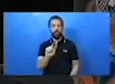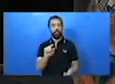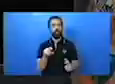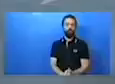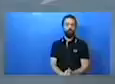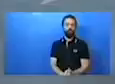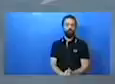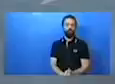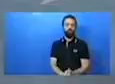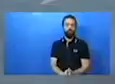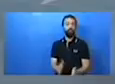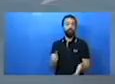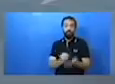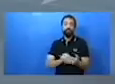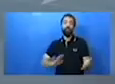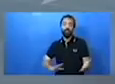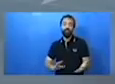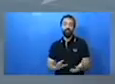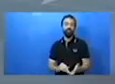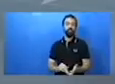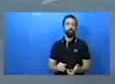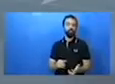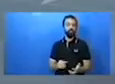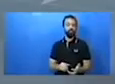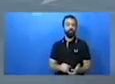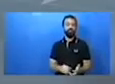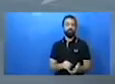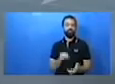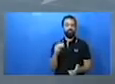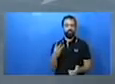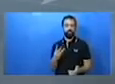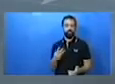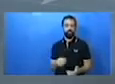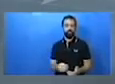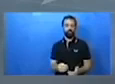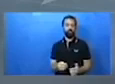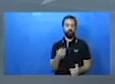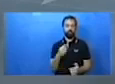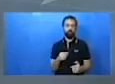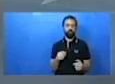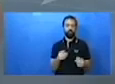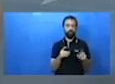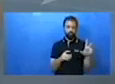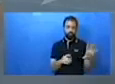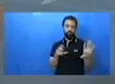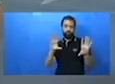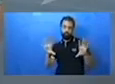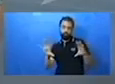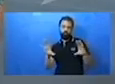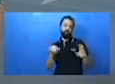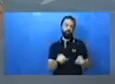Tranquilo? A tarefa, pessoal, exercício 3. Nós vamos considerar esses 2